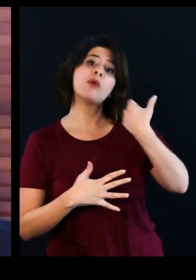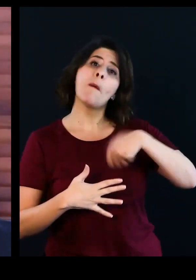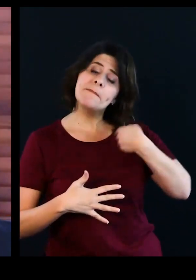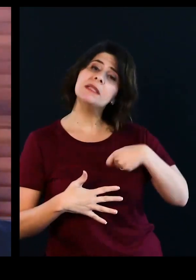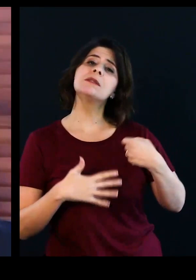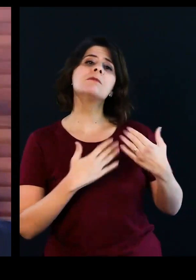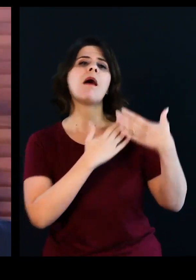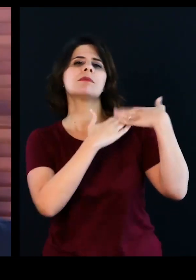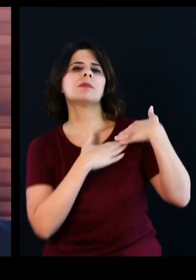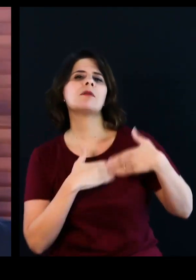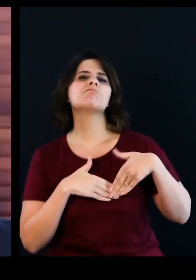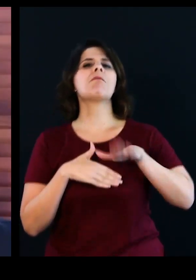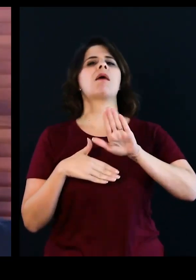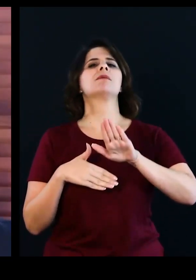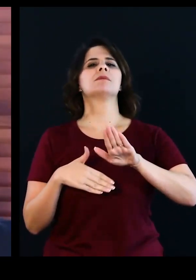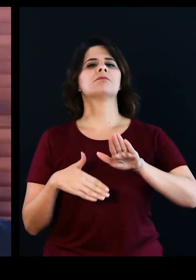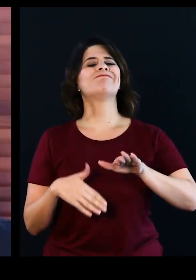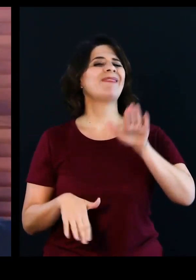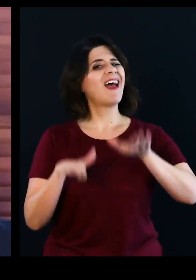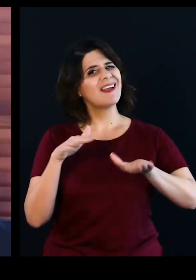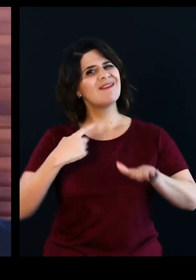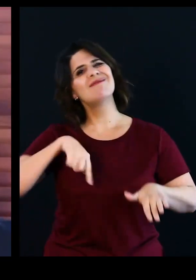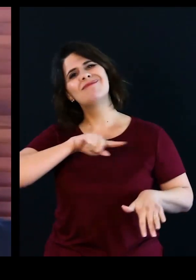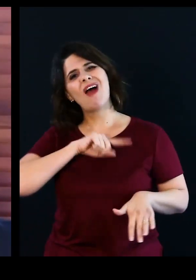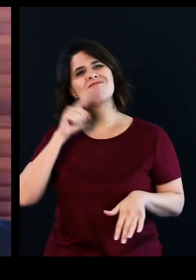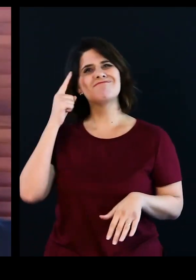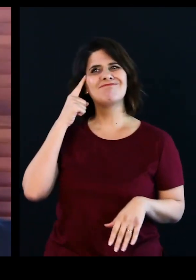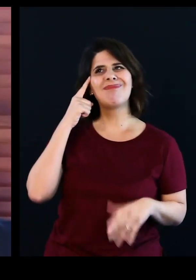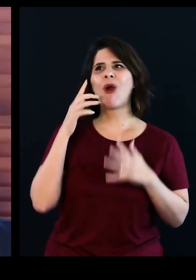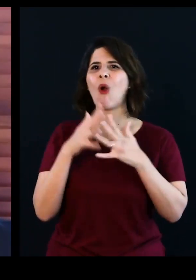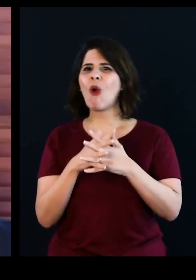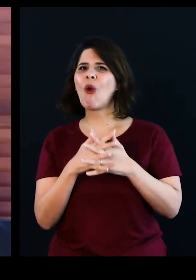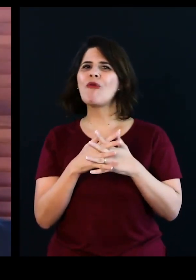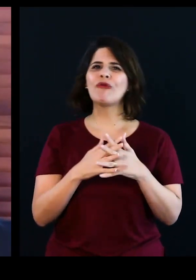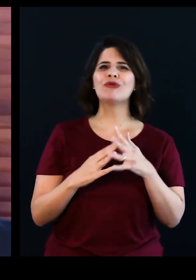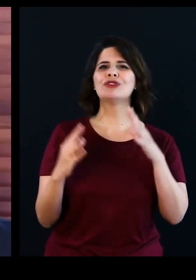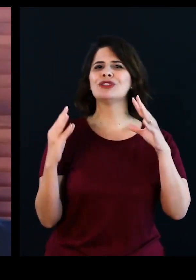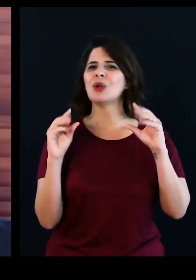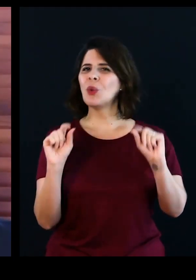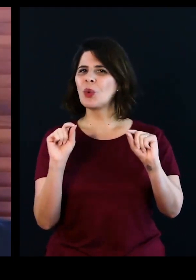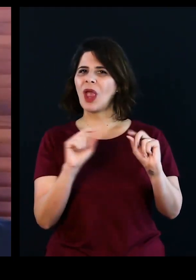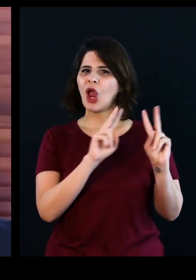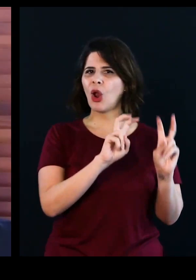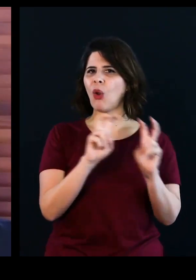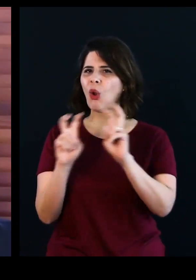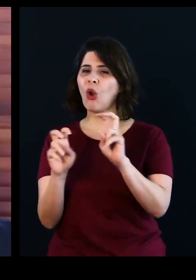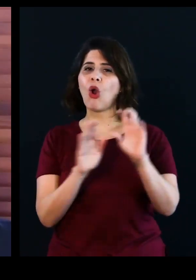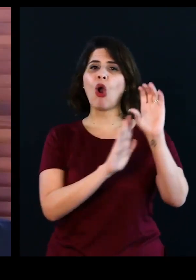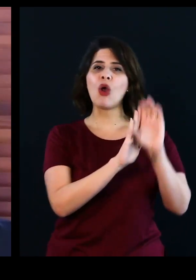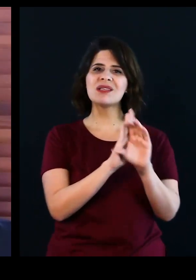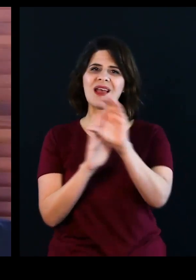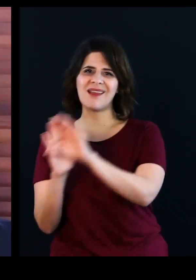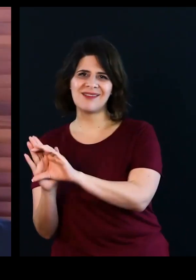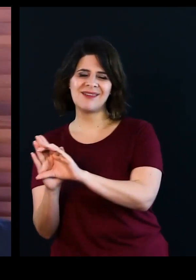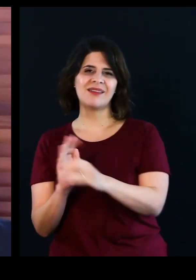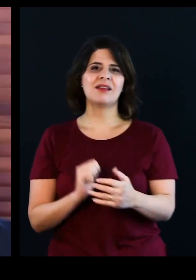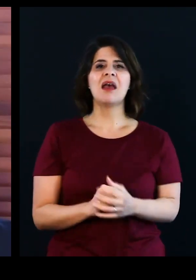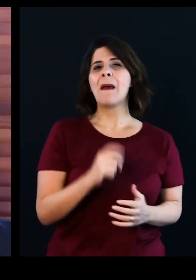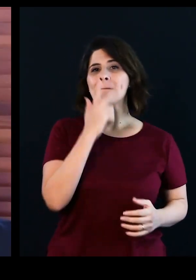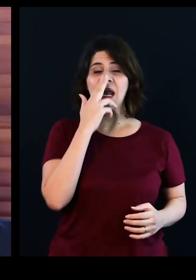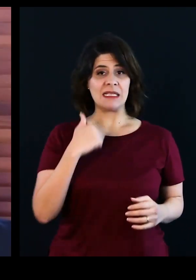acho que, às vezes, há muita confusão em que o privilégio traduz apenas